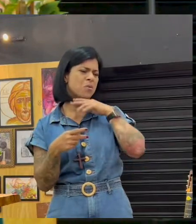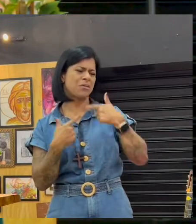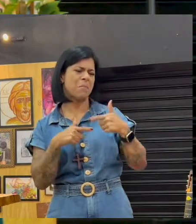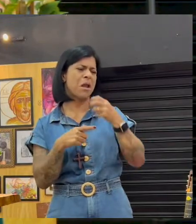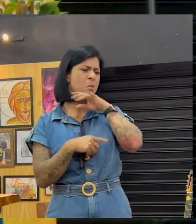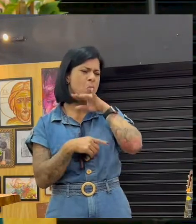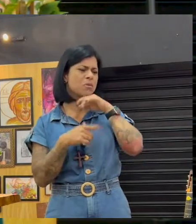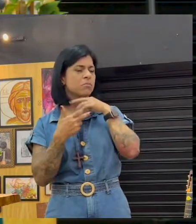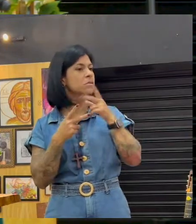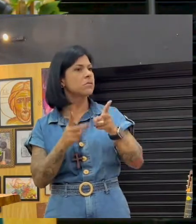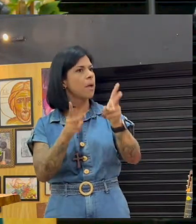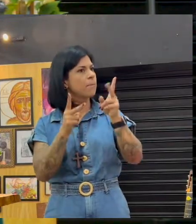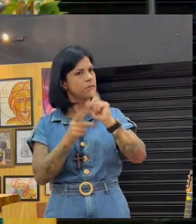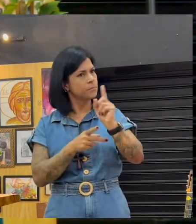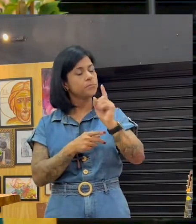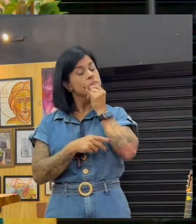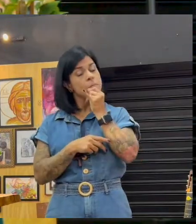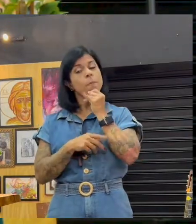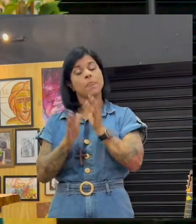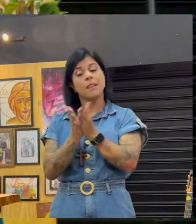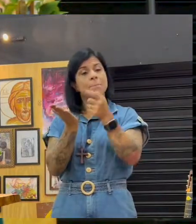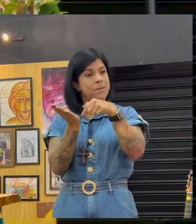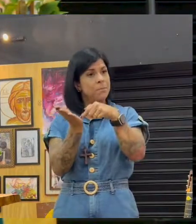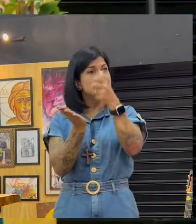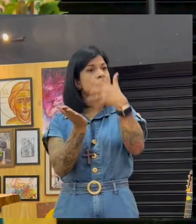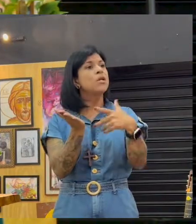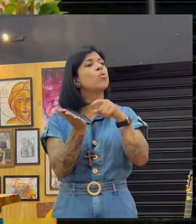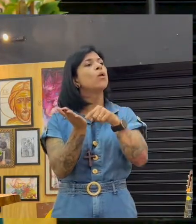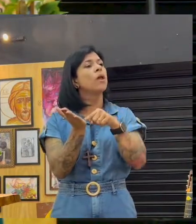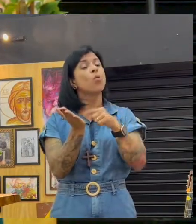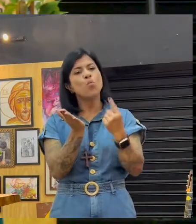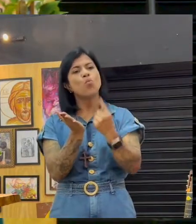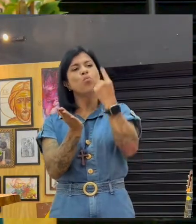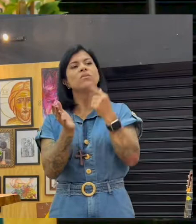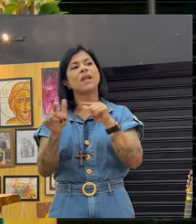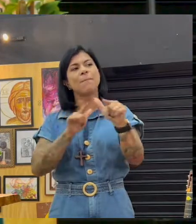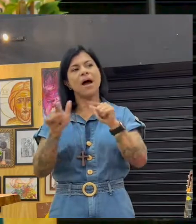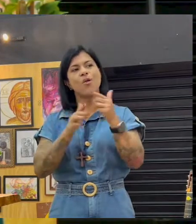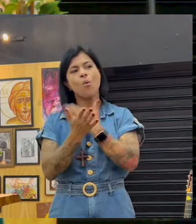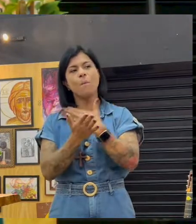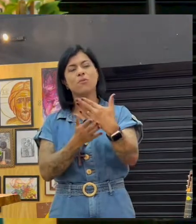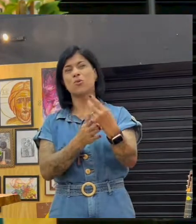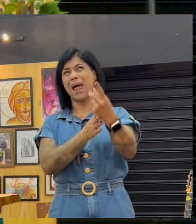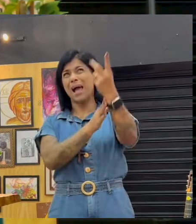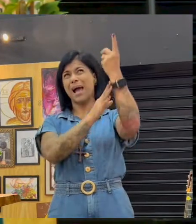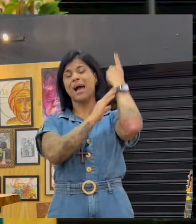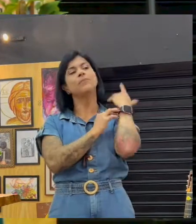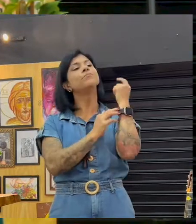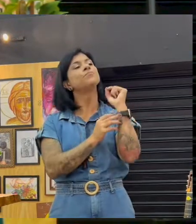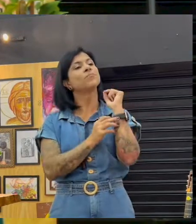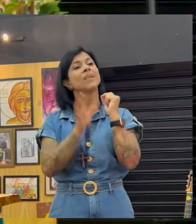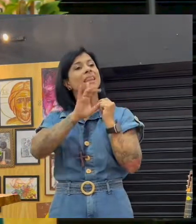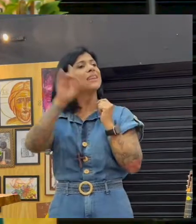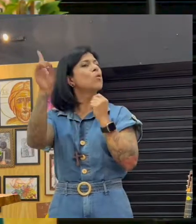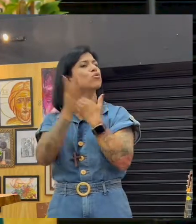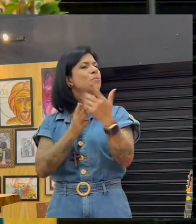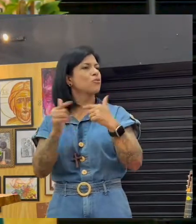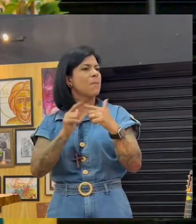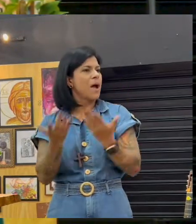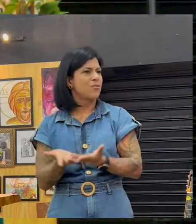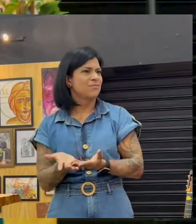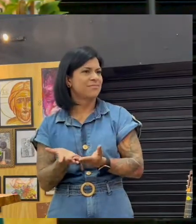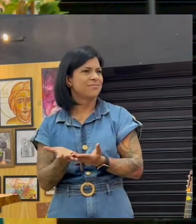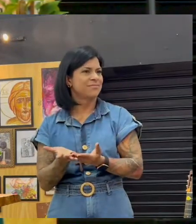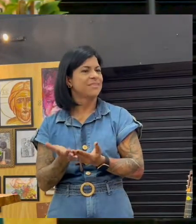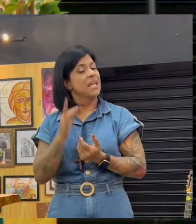Gente, o primeiro relato que a gente vê na Bíblia é de um trabalho incrível. Um trabalho incrível. De um Deus que criou